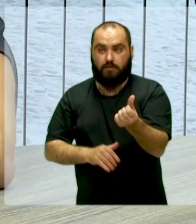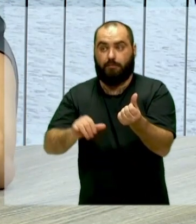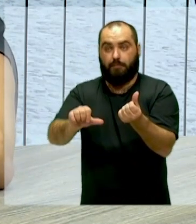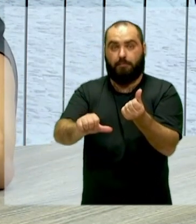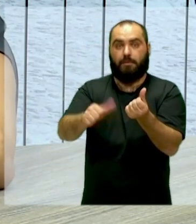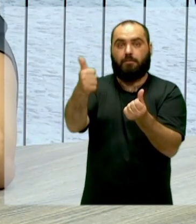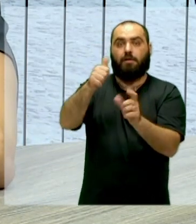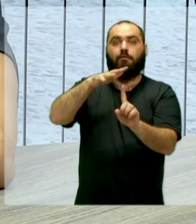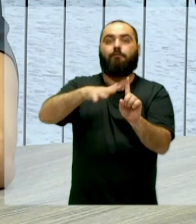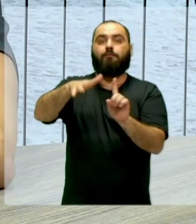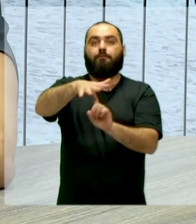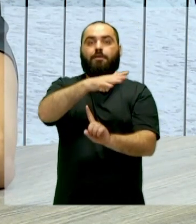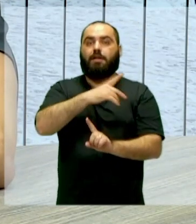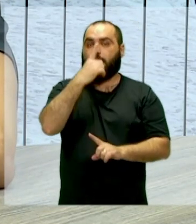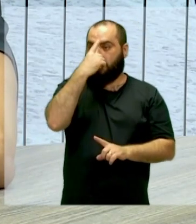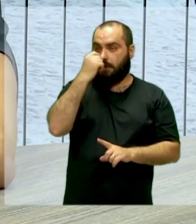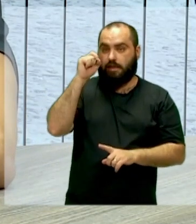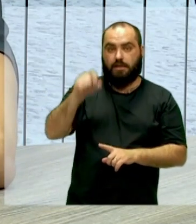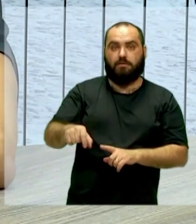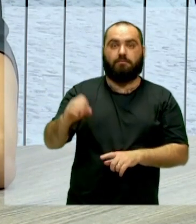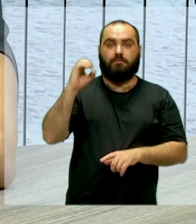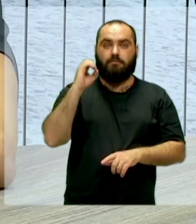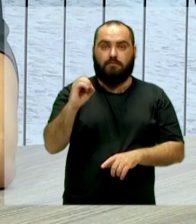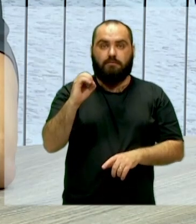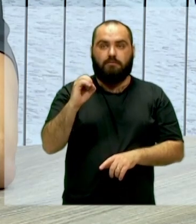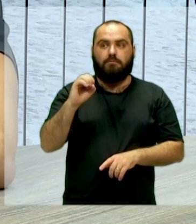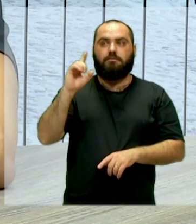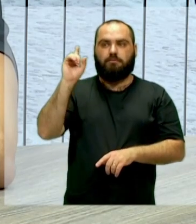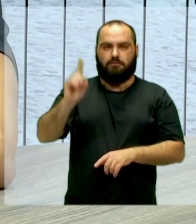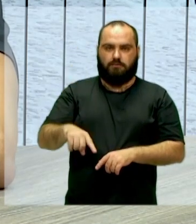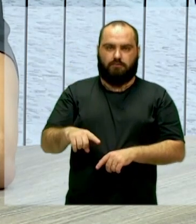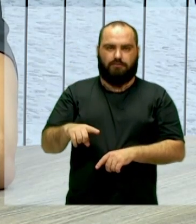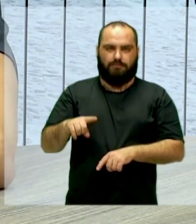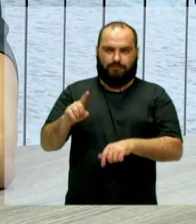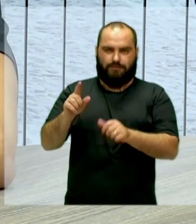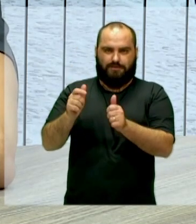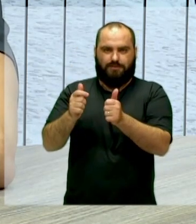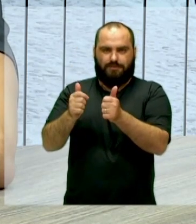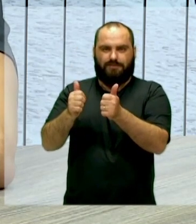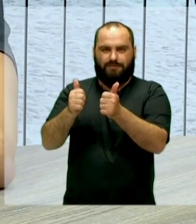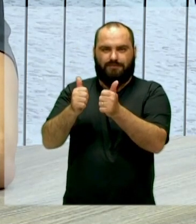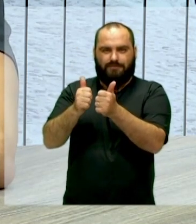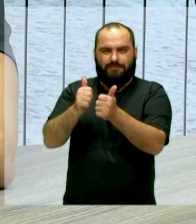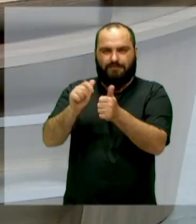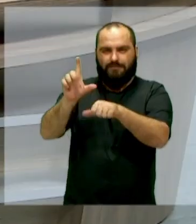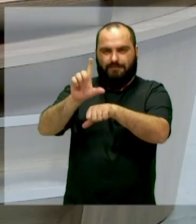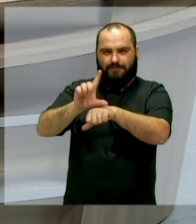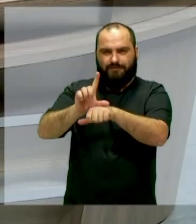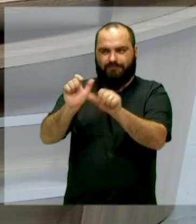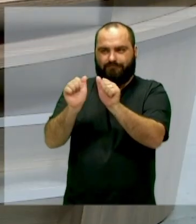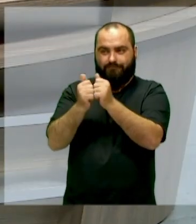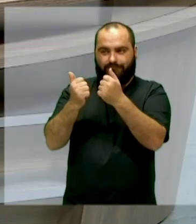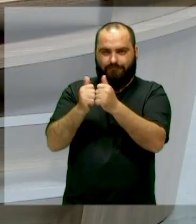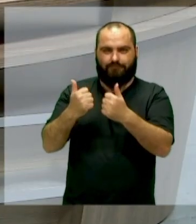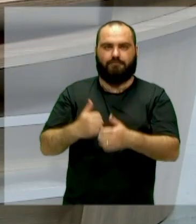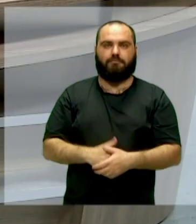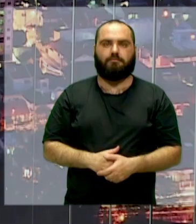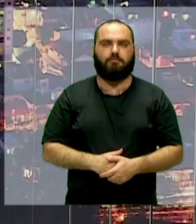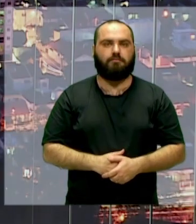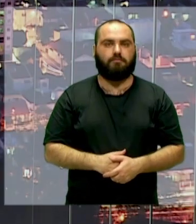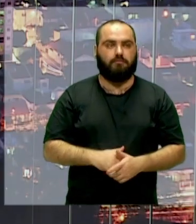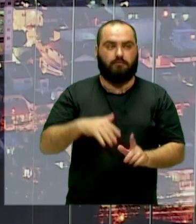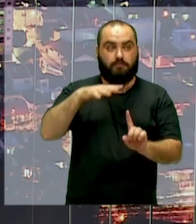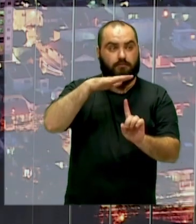feira Lixo Zero na ar Levan que é uma padaria artesanal que tem ali na Beira Rio também essa feira Lixo Zero ela vai